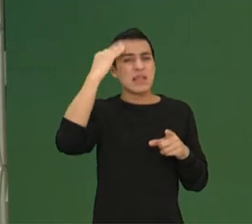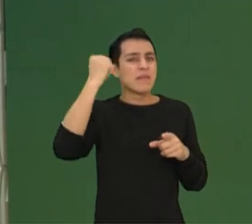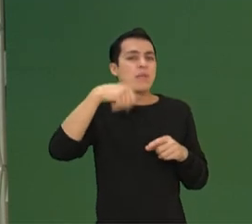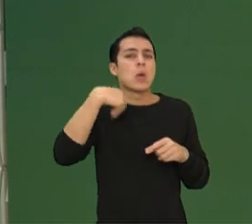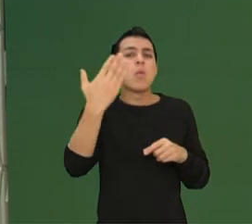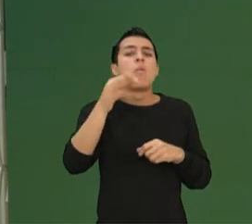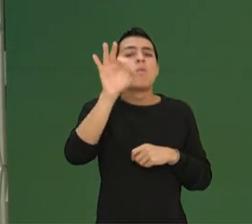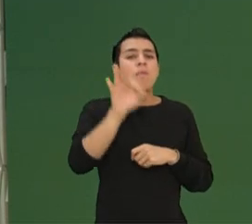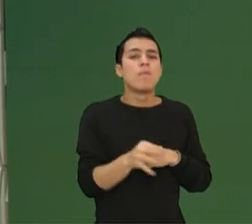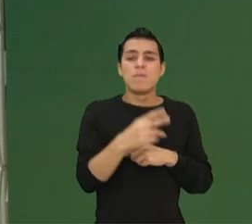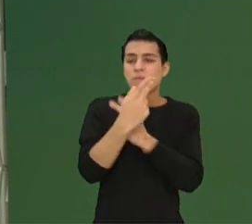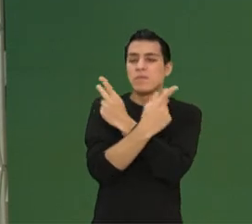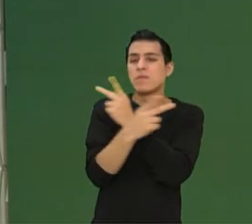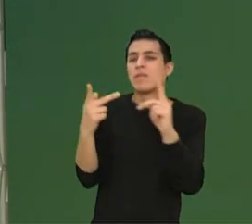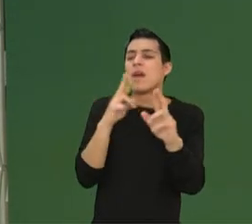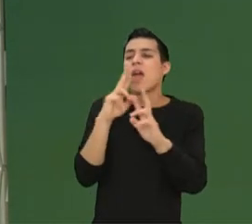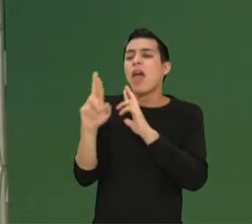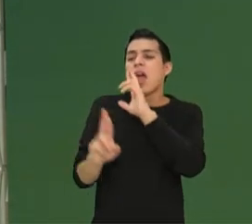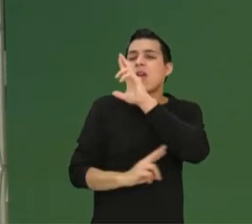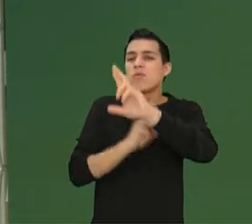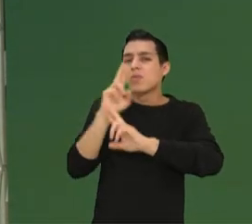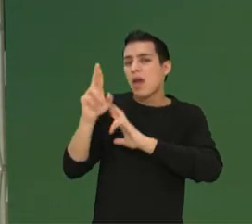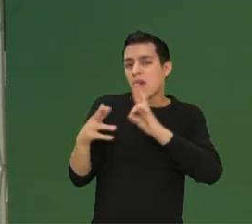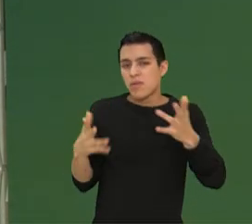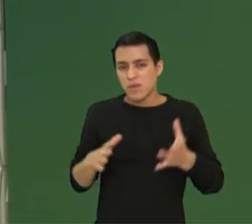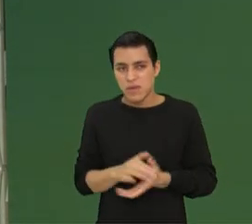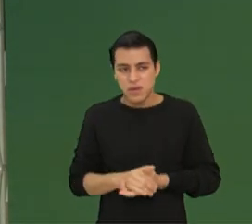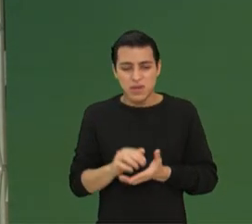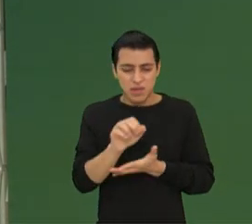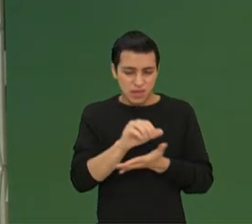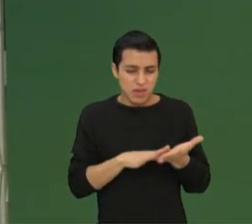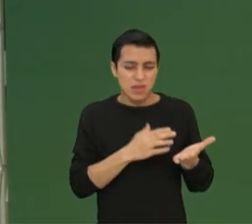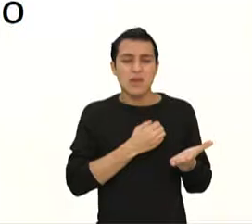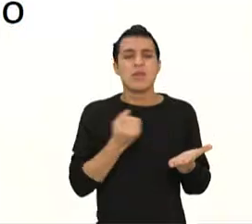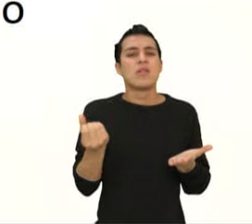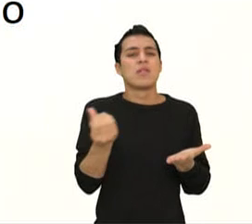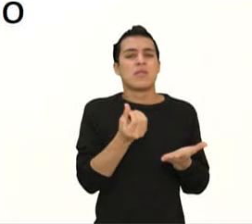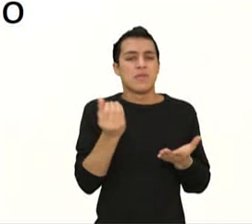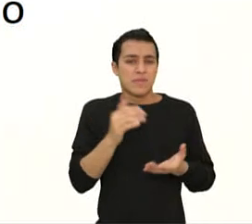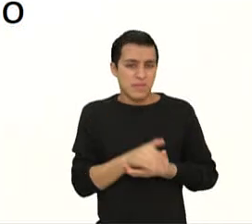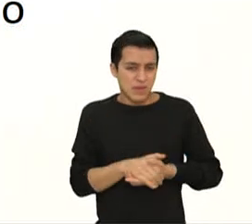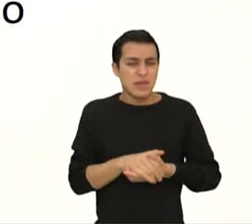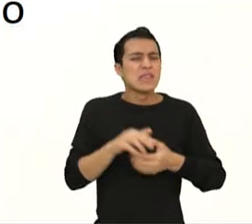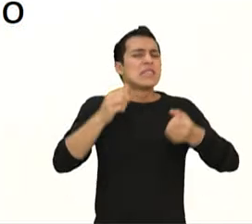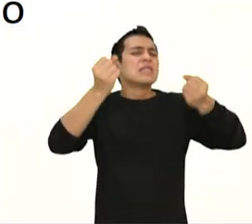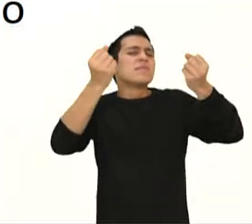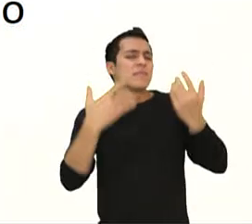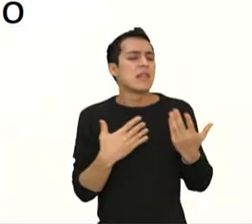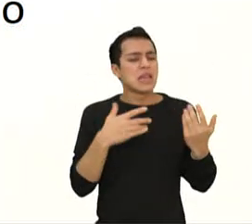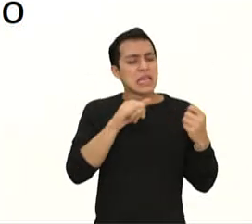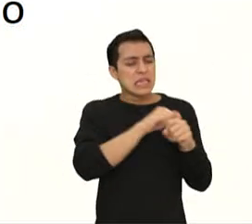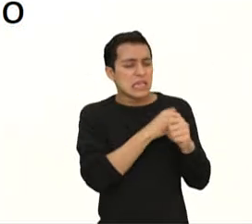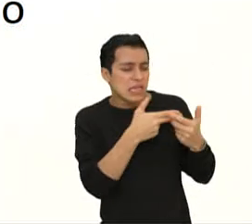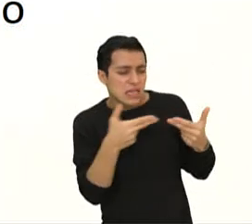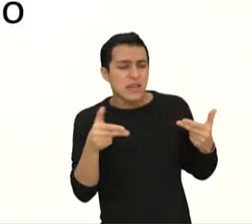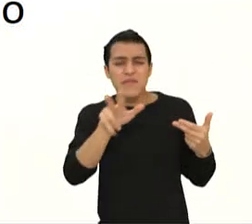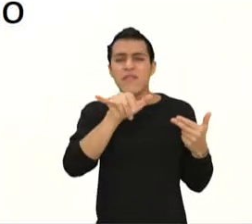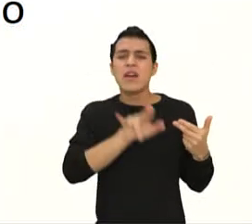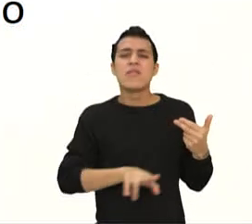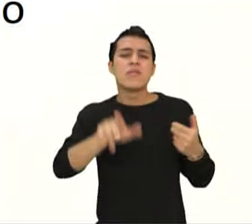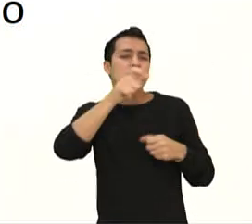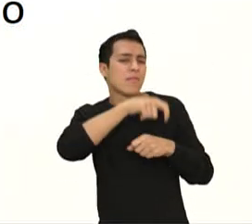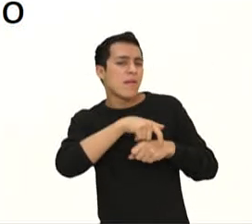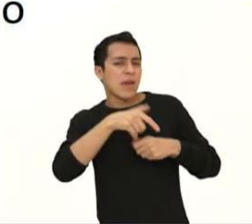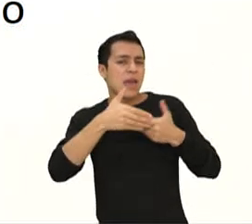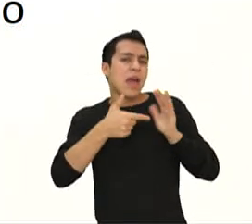porcentagem dos seus resultados. Exercício de número 6. Defina os recursos que serão utilizados no